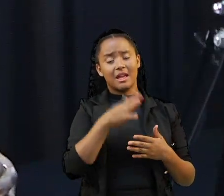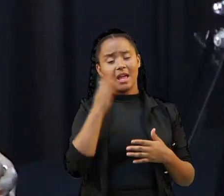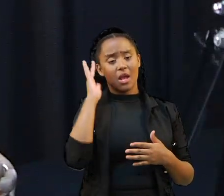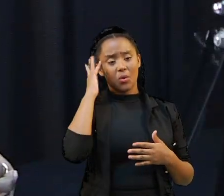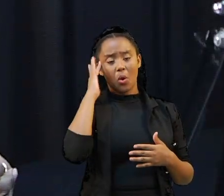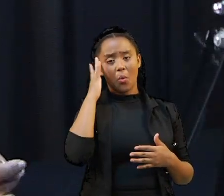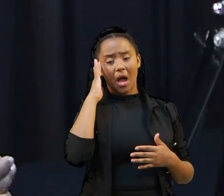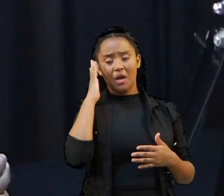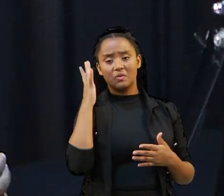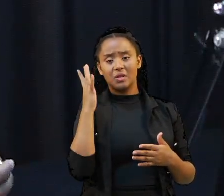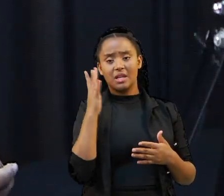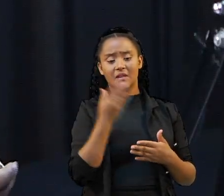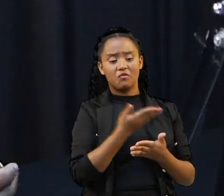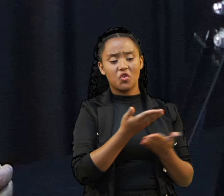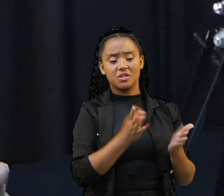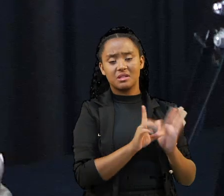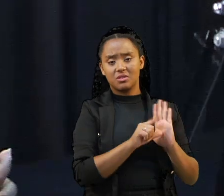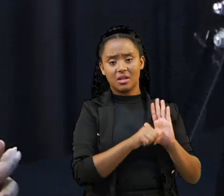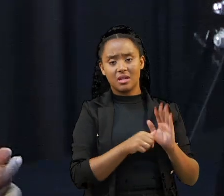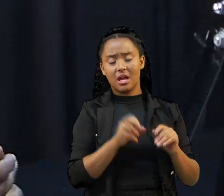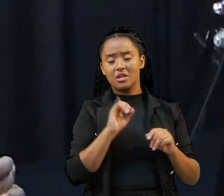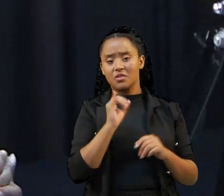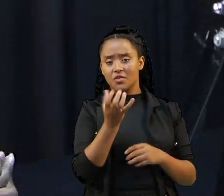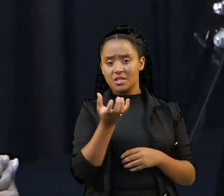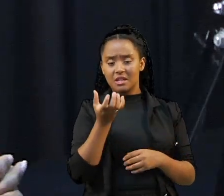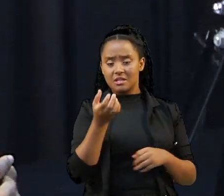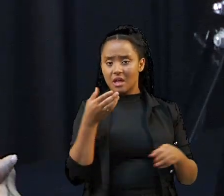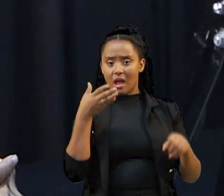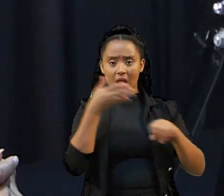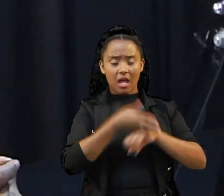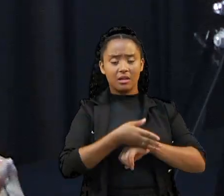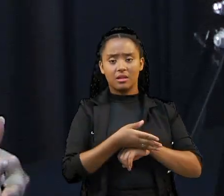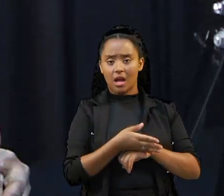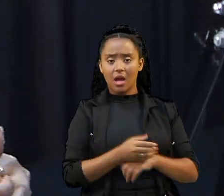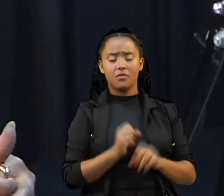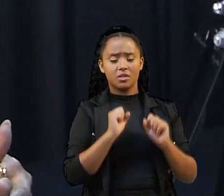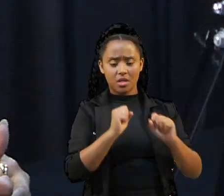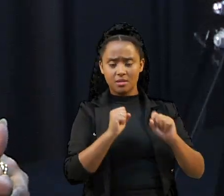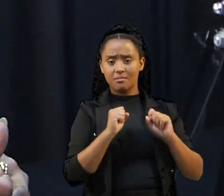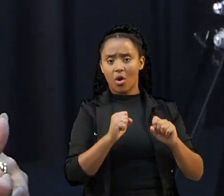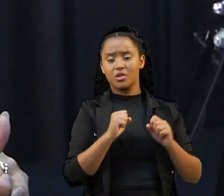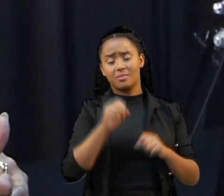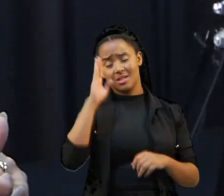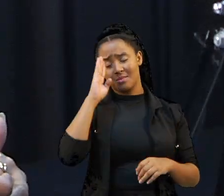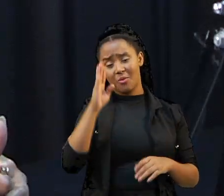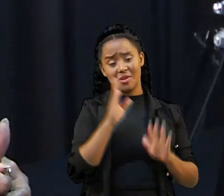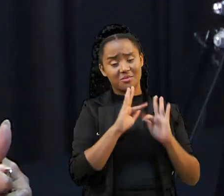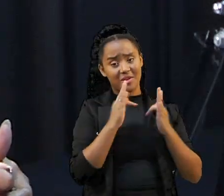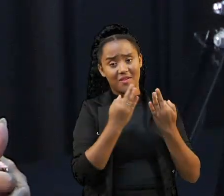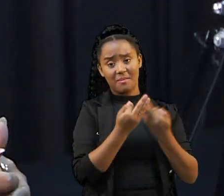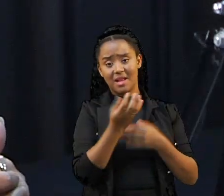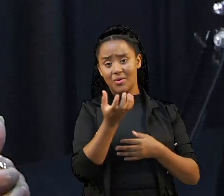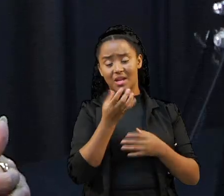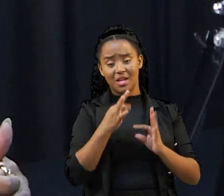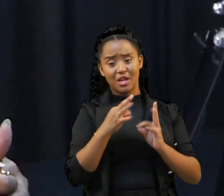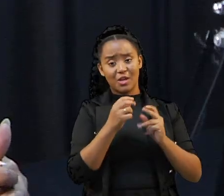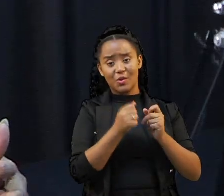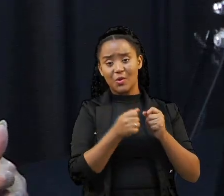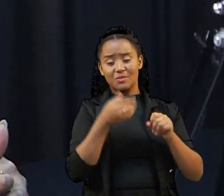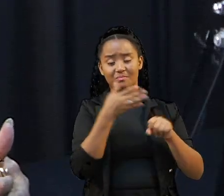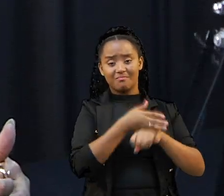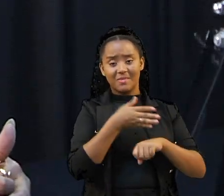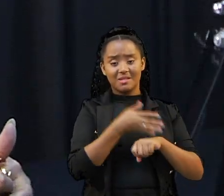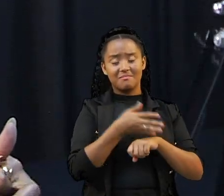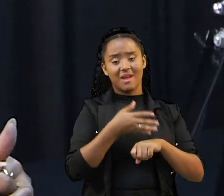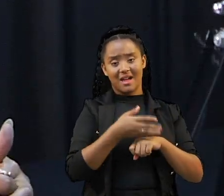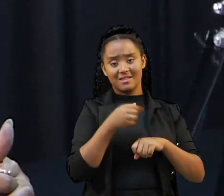ninguém. Quem quisesse adentrar e ocupar esse espaço deveria, principalmente a minha família. Eu gostaria muito que todos ocupassem